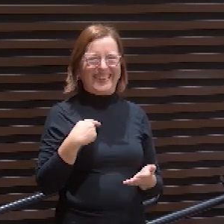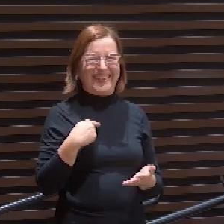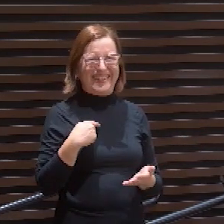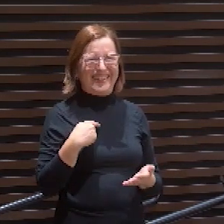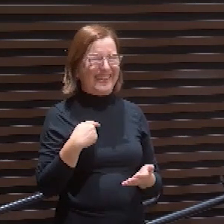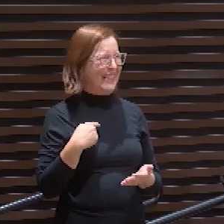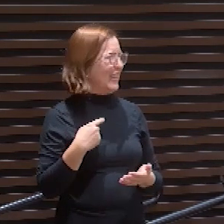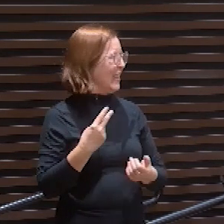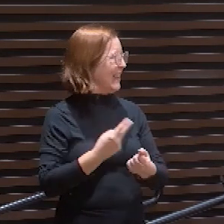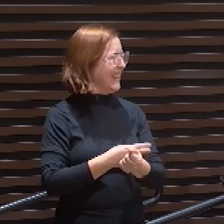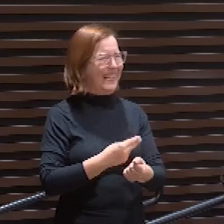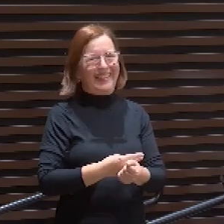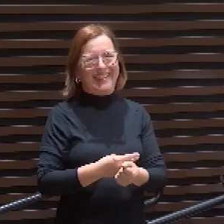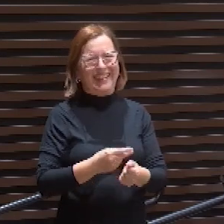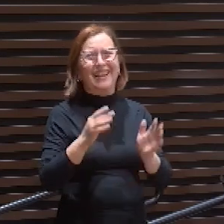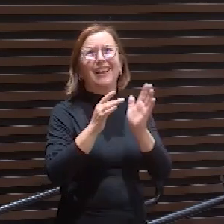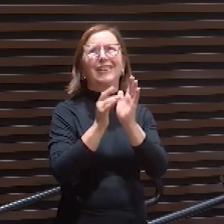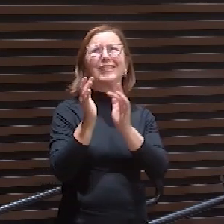Oh